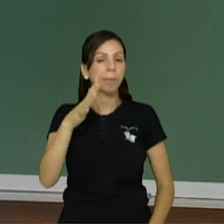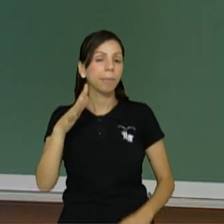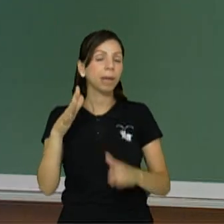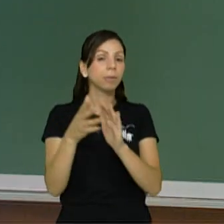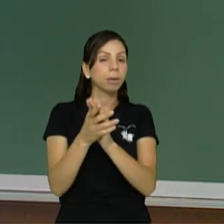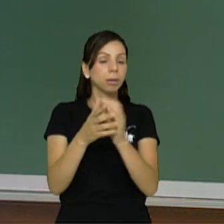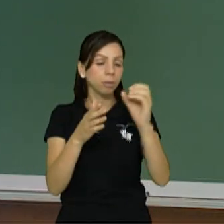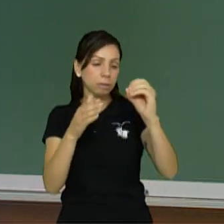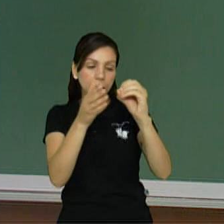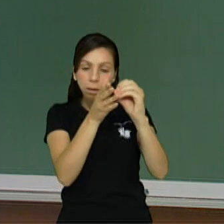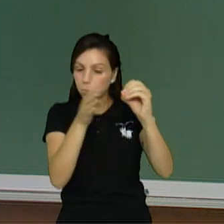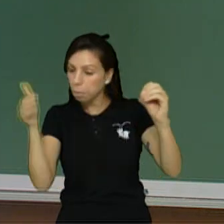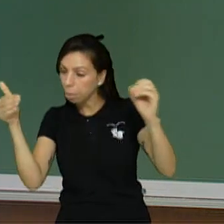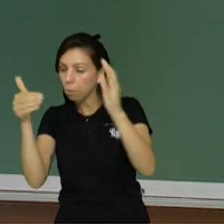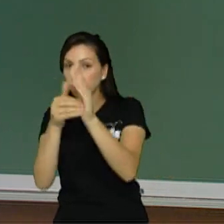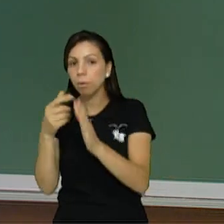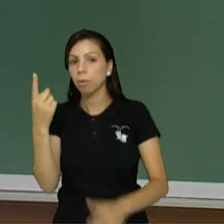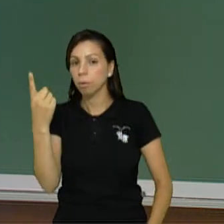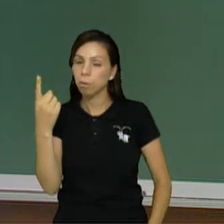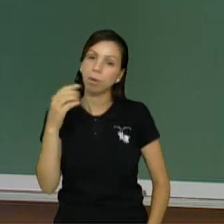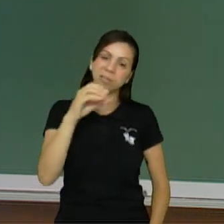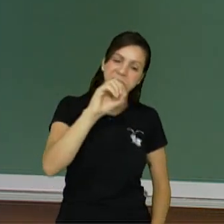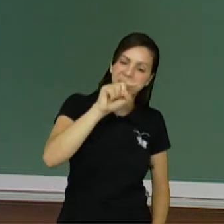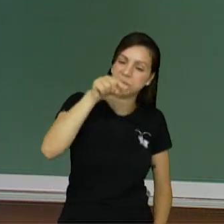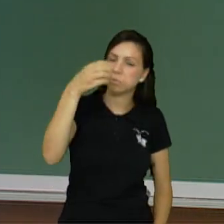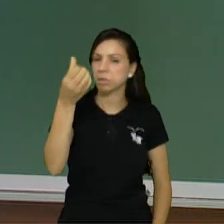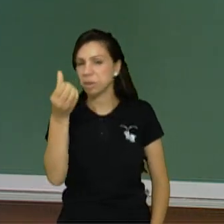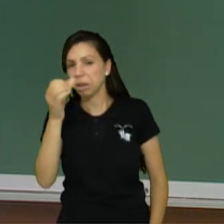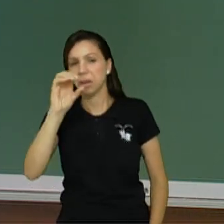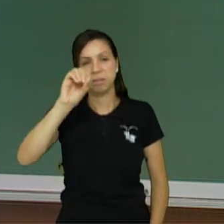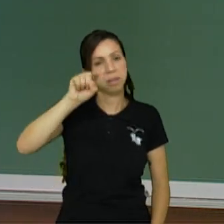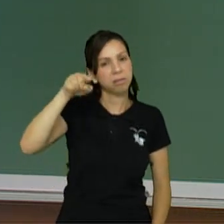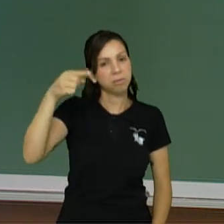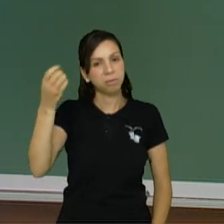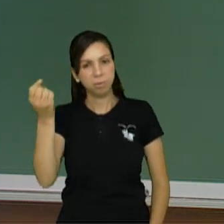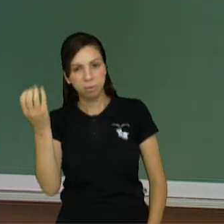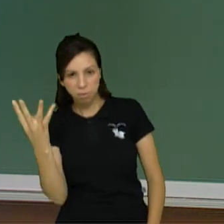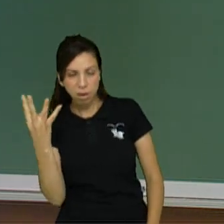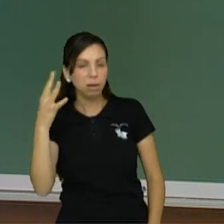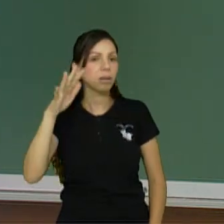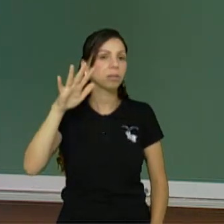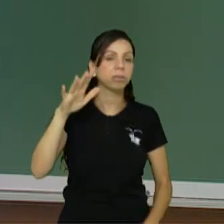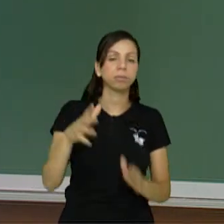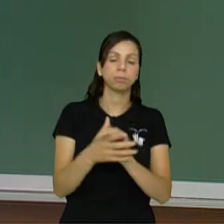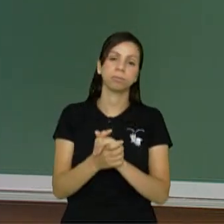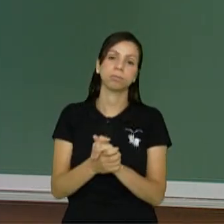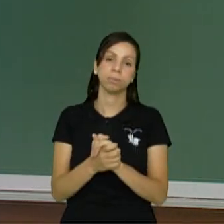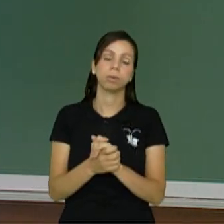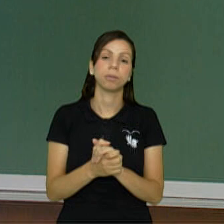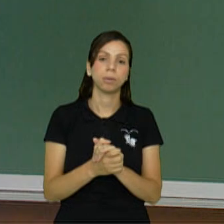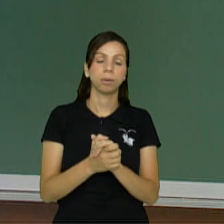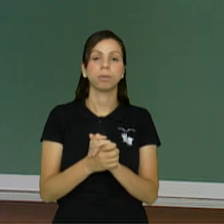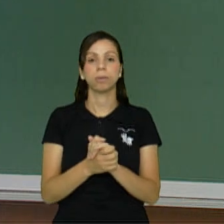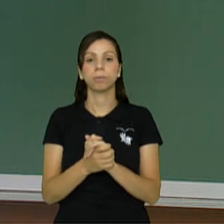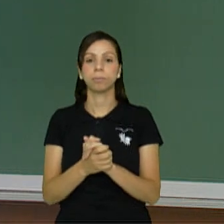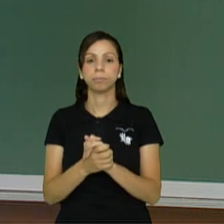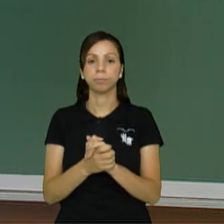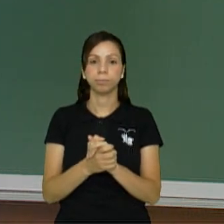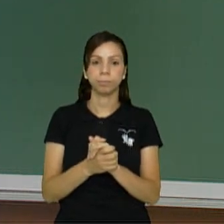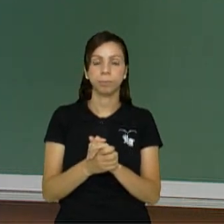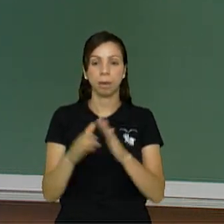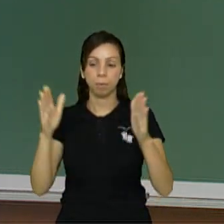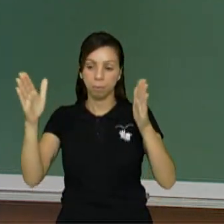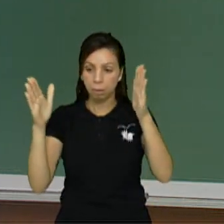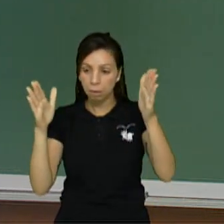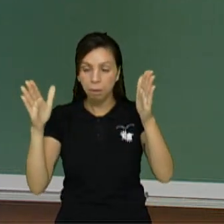e 1. Ele vale 0,6, 0,8, 0,4, ele é maior que 0, mas ele é menor que 1.